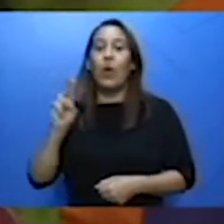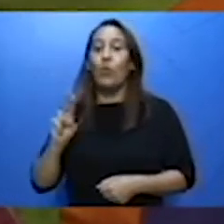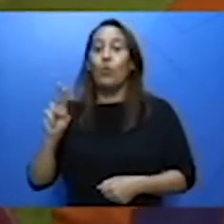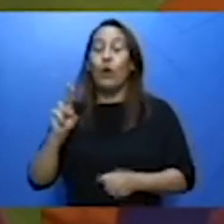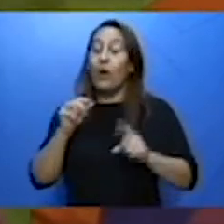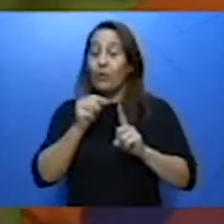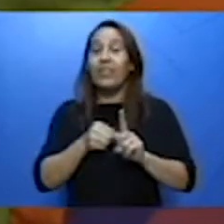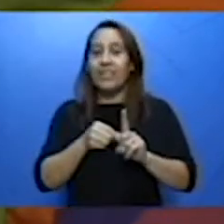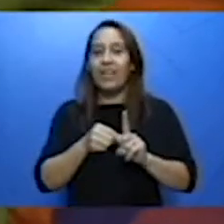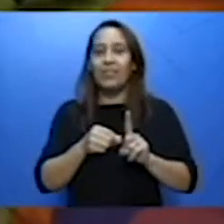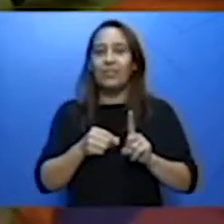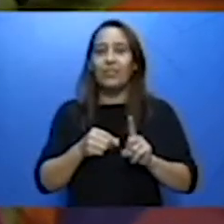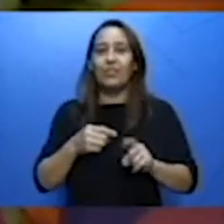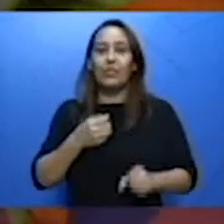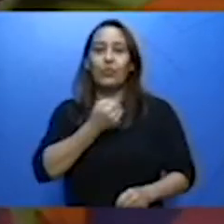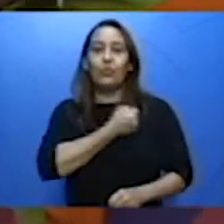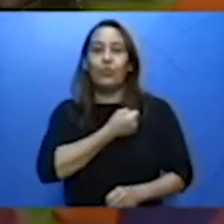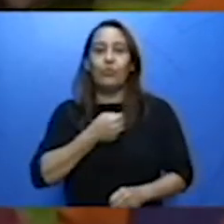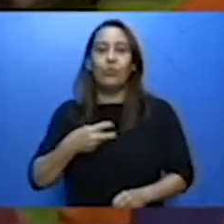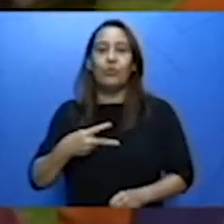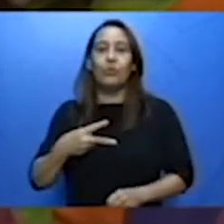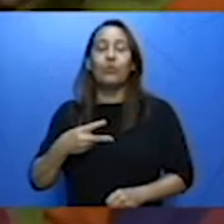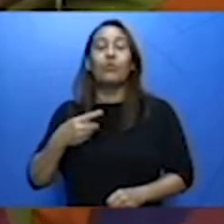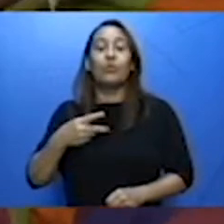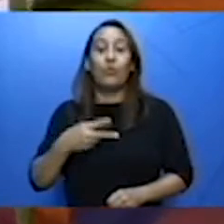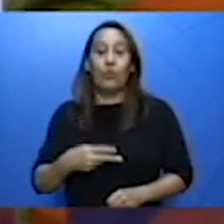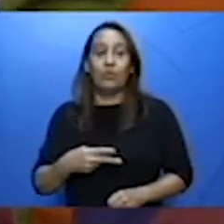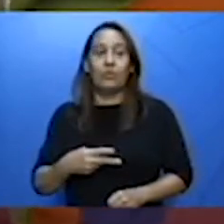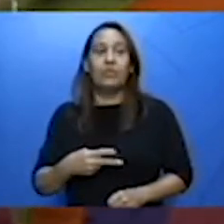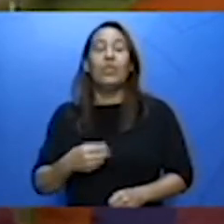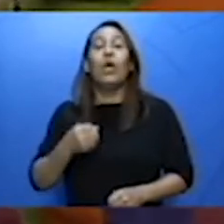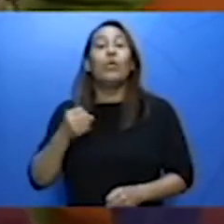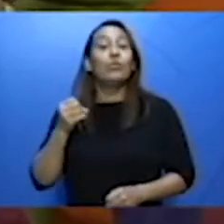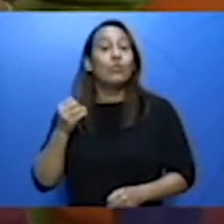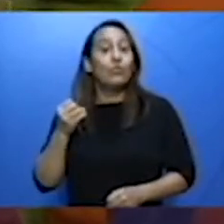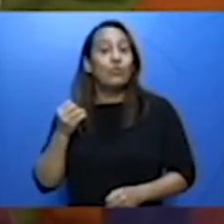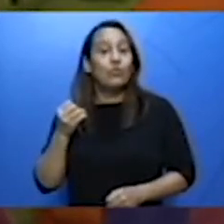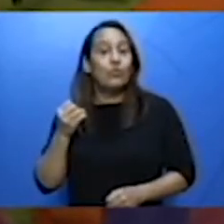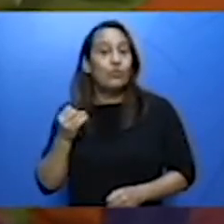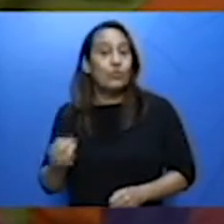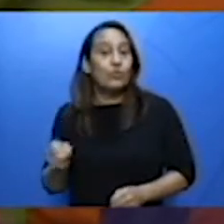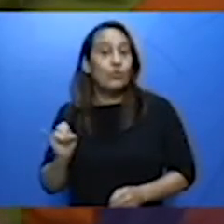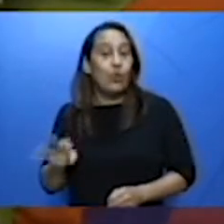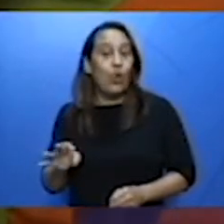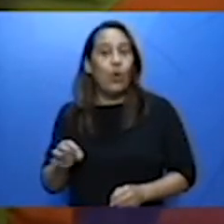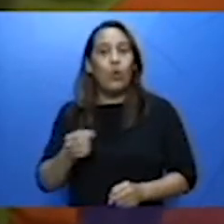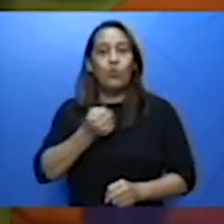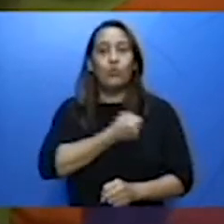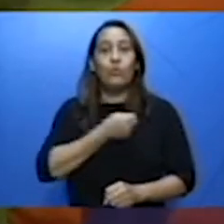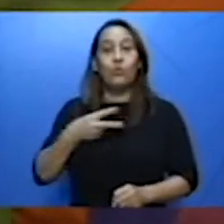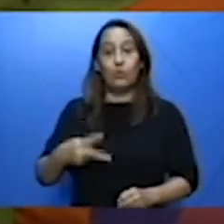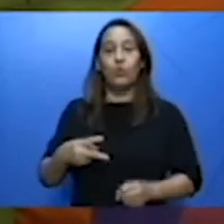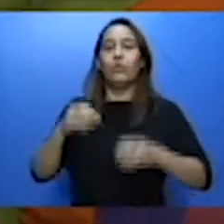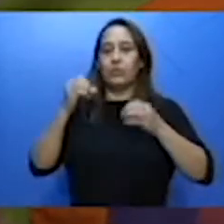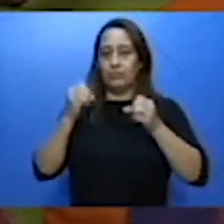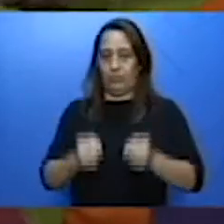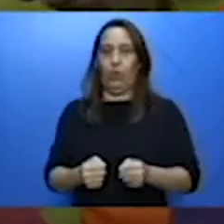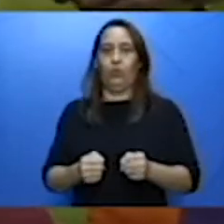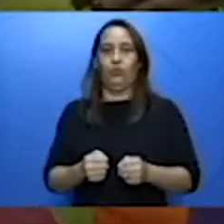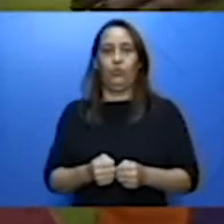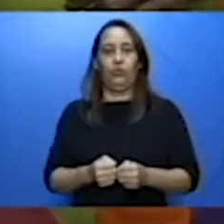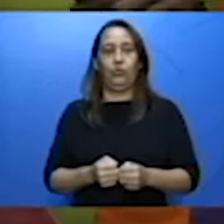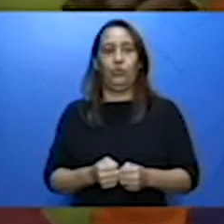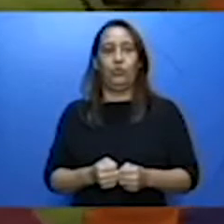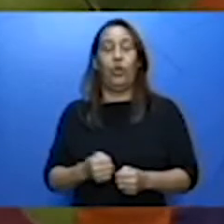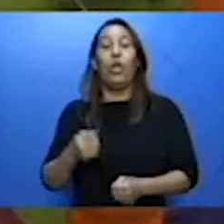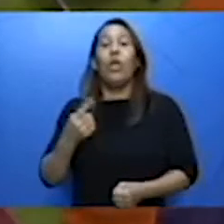12? Que vocês acham? O 2, não é? O 2 pode morar. Aqui é a casa dele. E